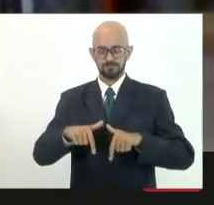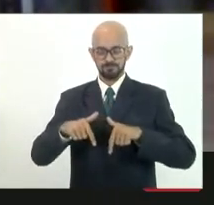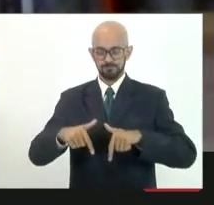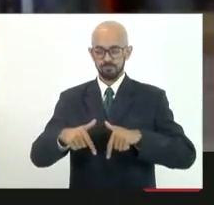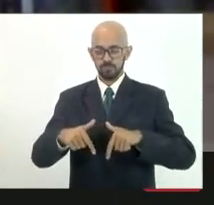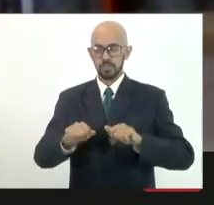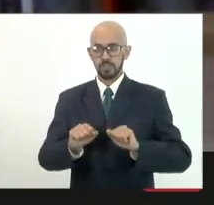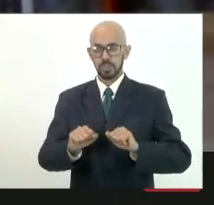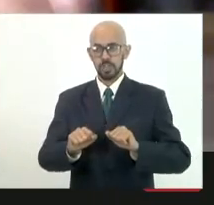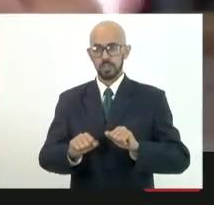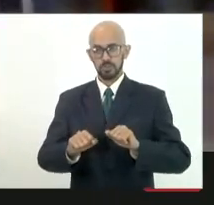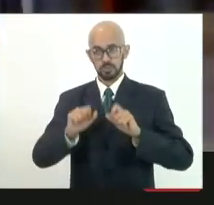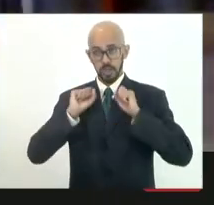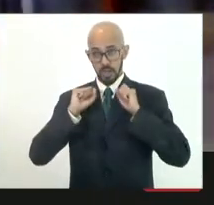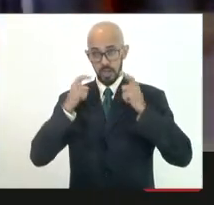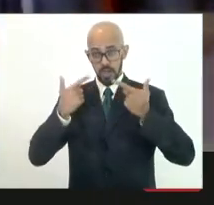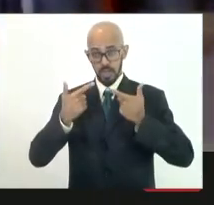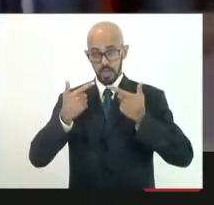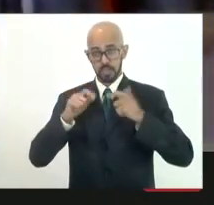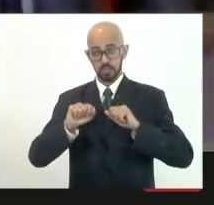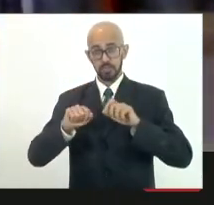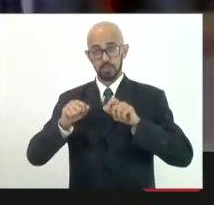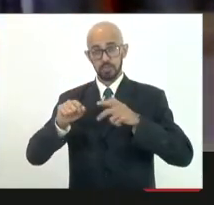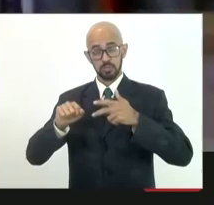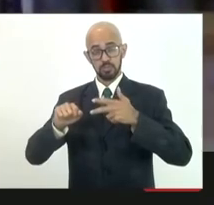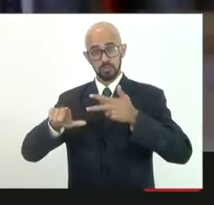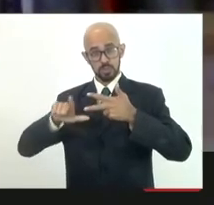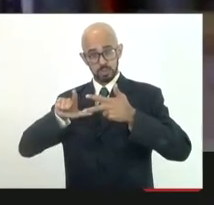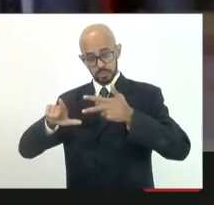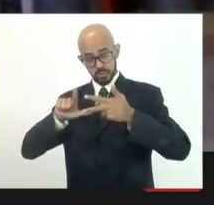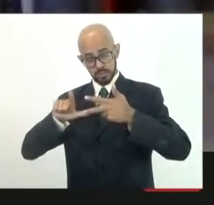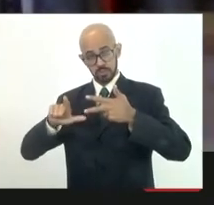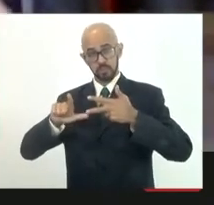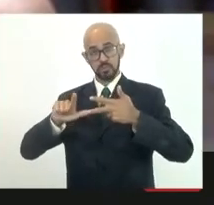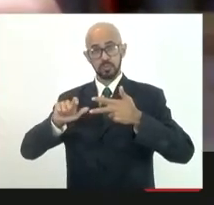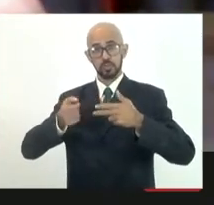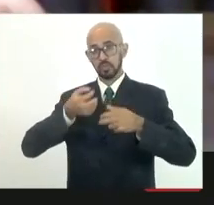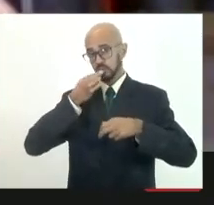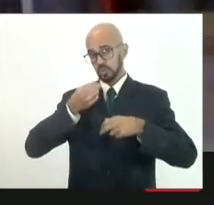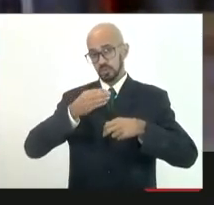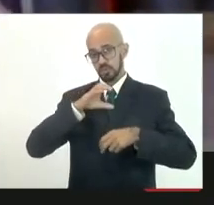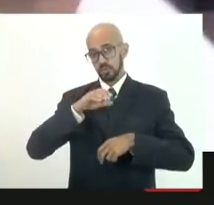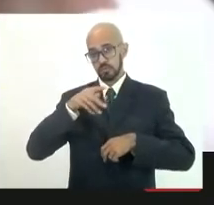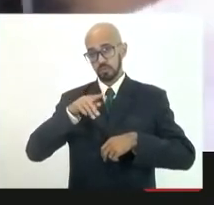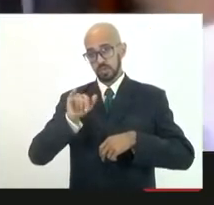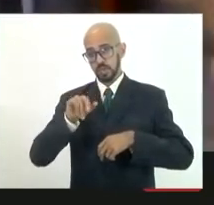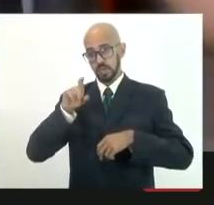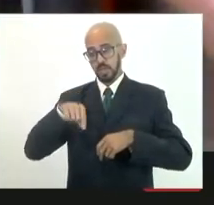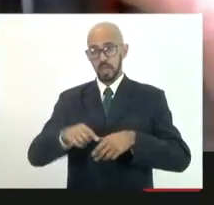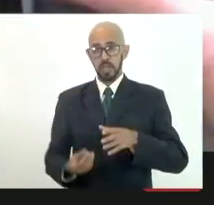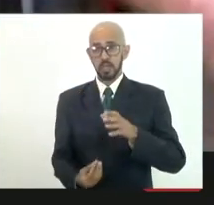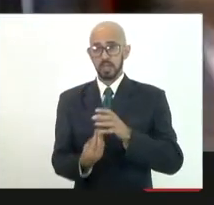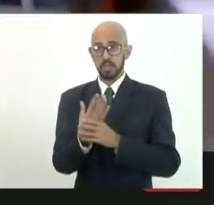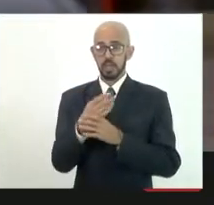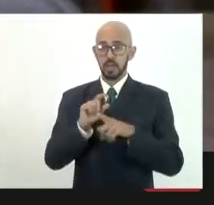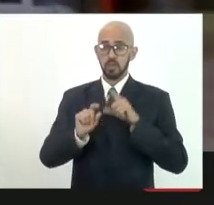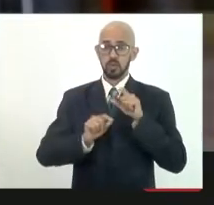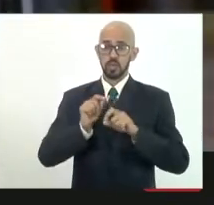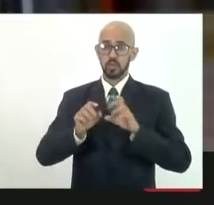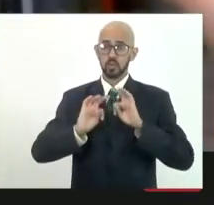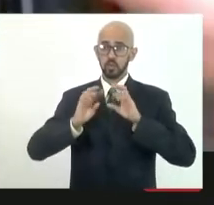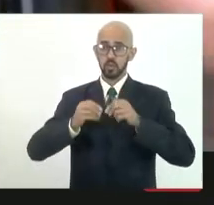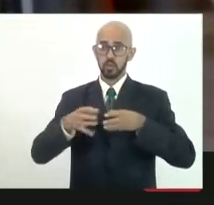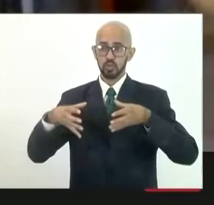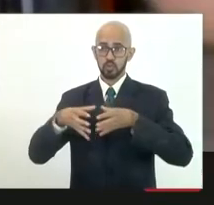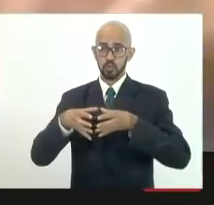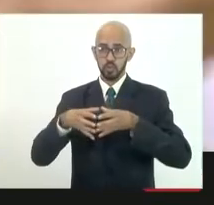legislativo, mas talvez também a partir de sugestão da CPI, é integrar todo esse conjunto